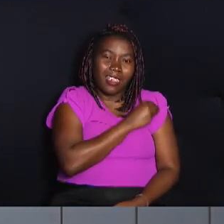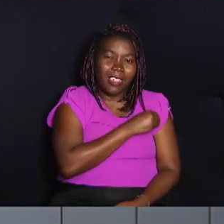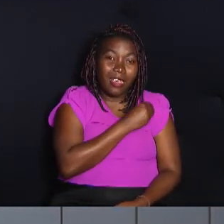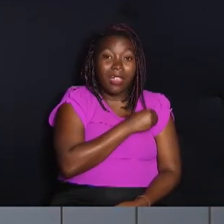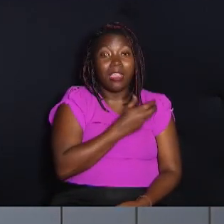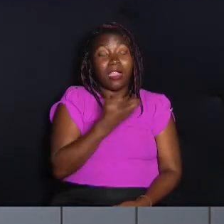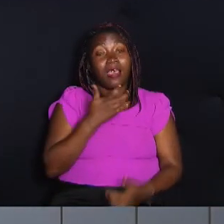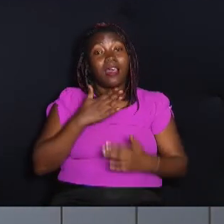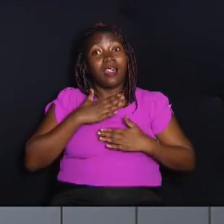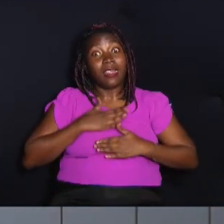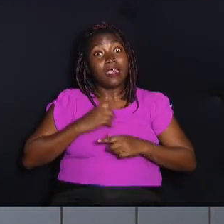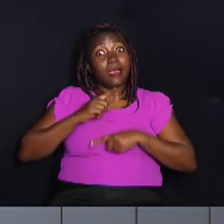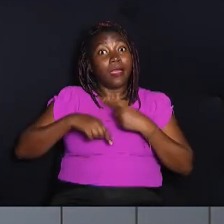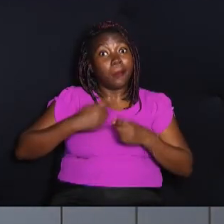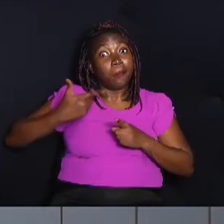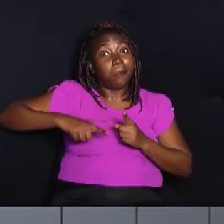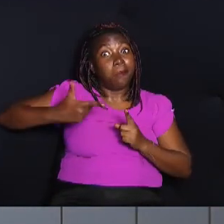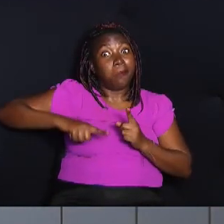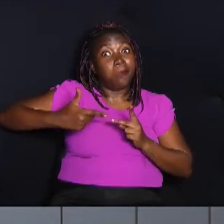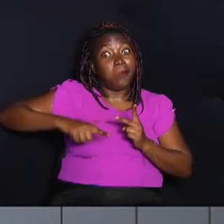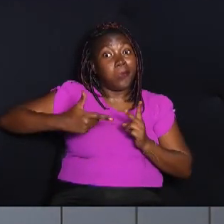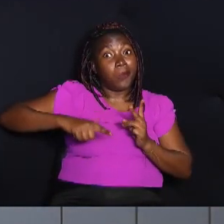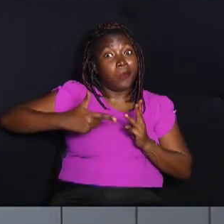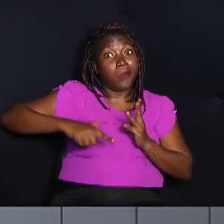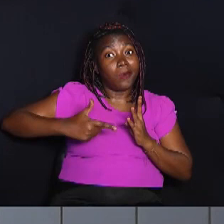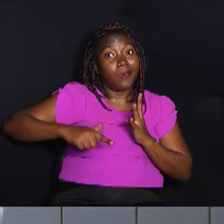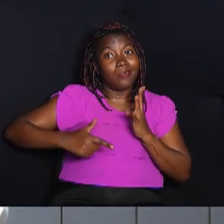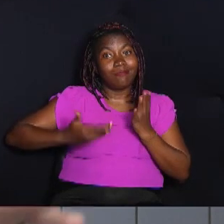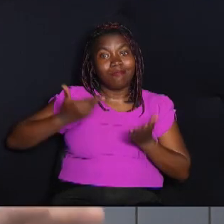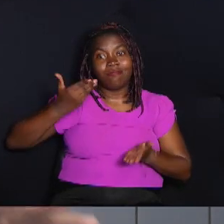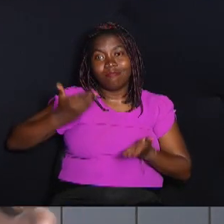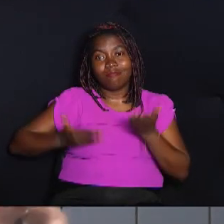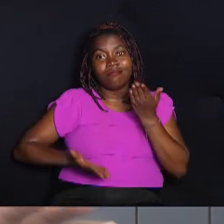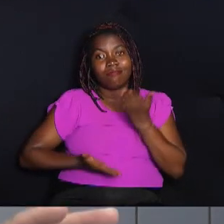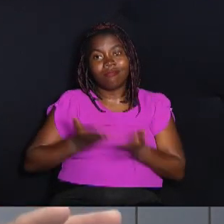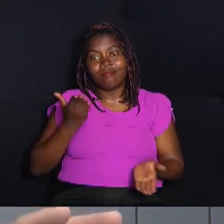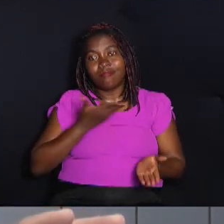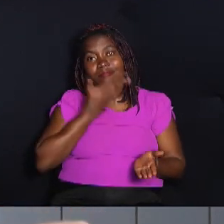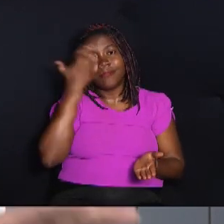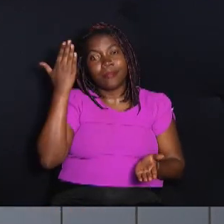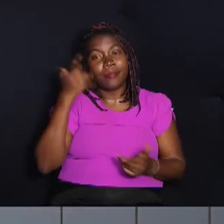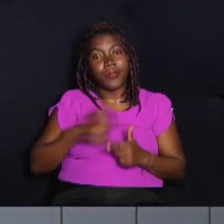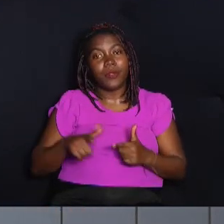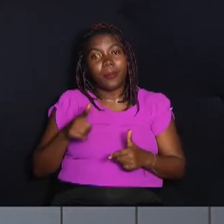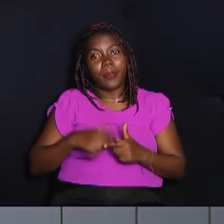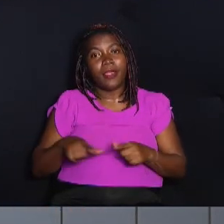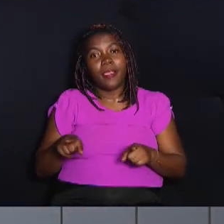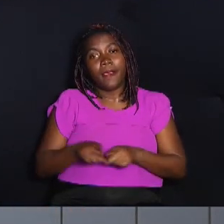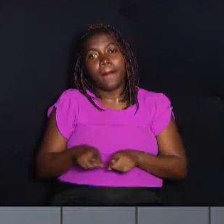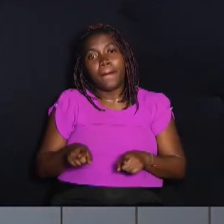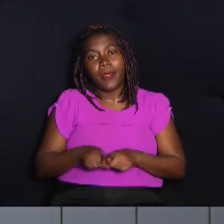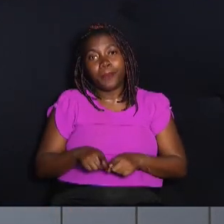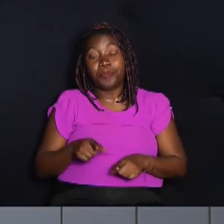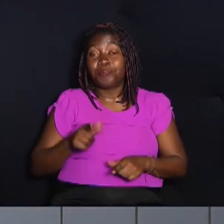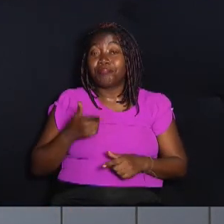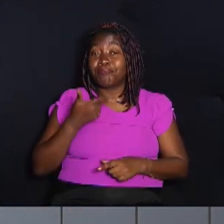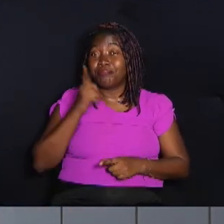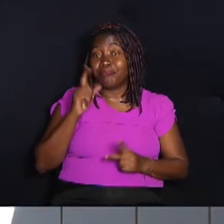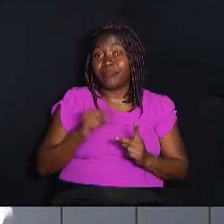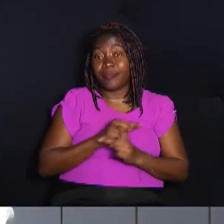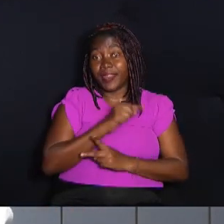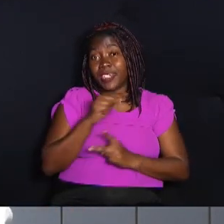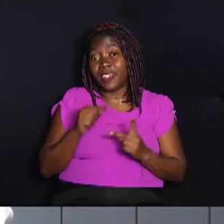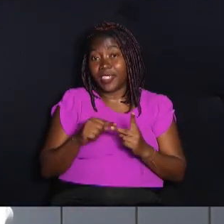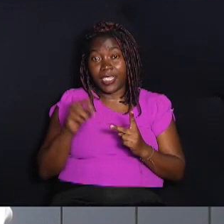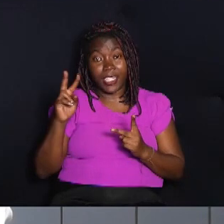aí é mais um. Uma bola de neve. E aí perde o equilíbrio, perde o controle. Isso também é um problema, não é? E a outra questão